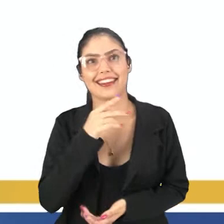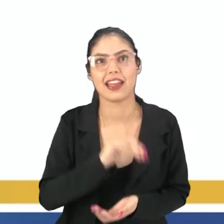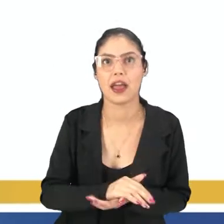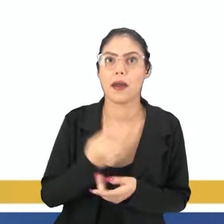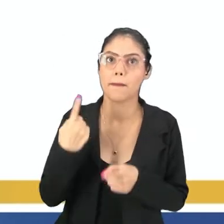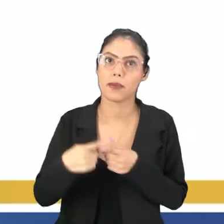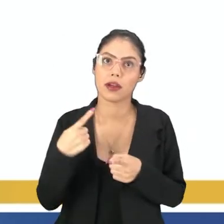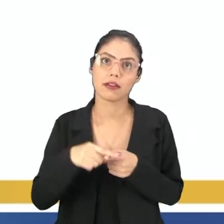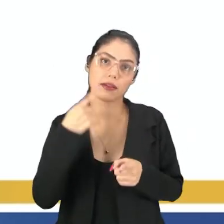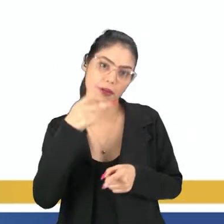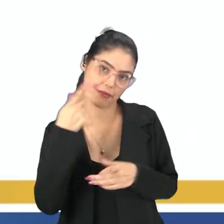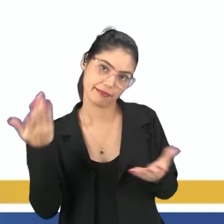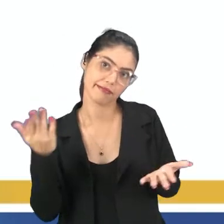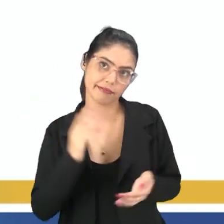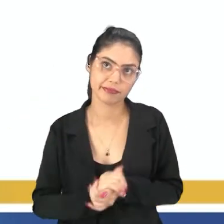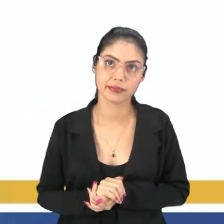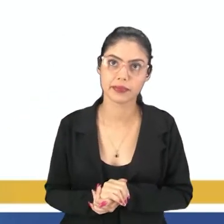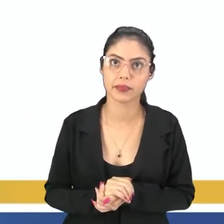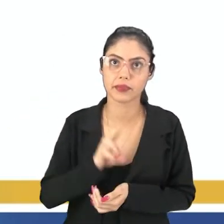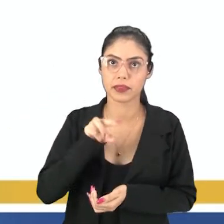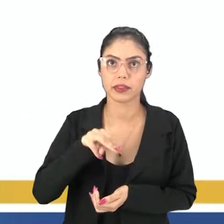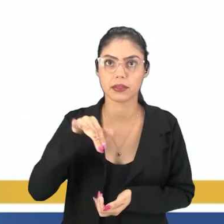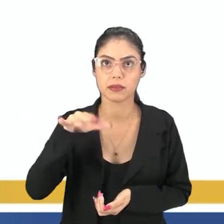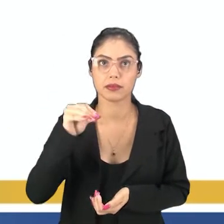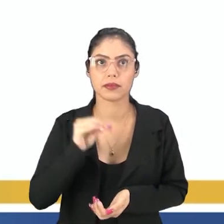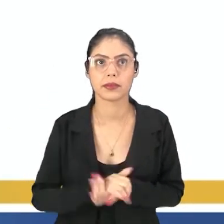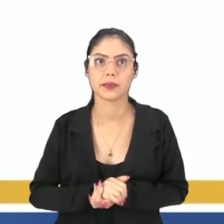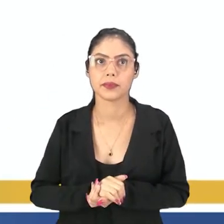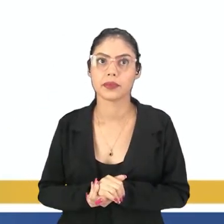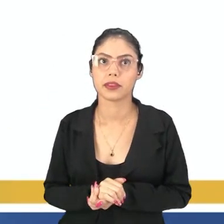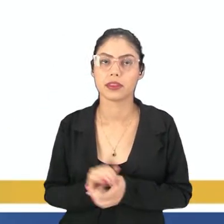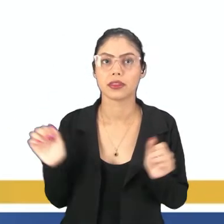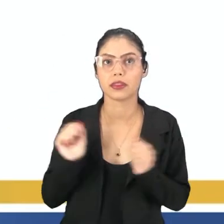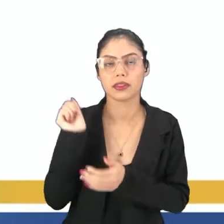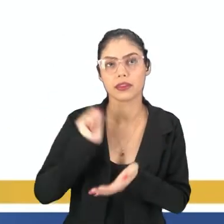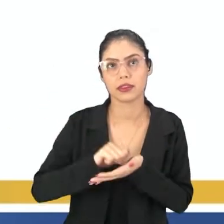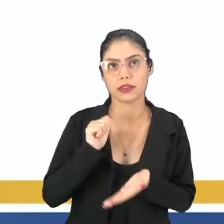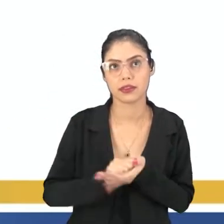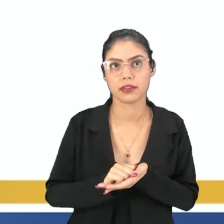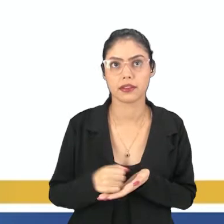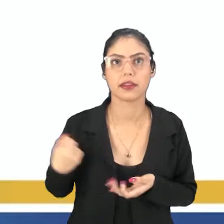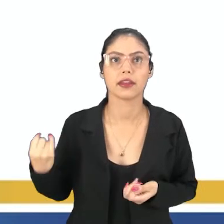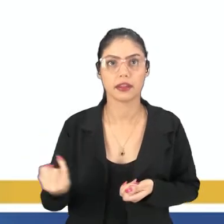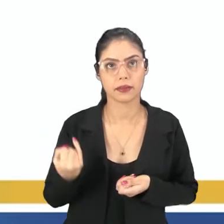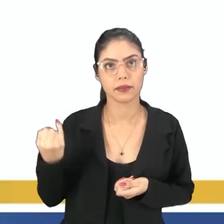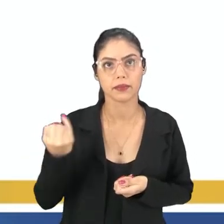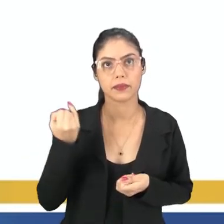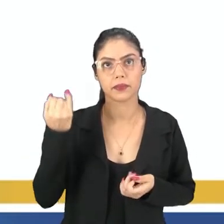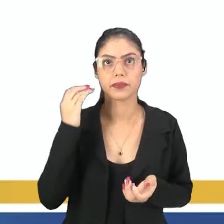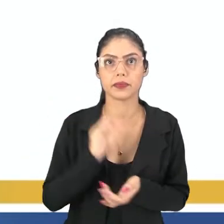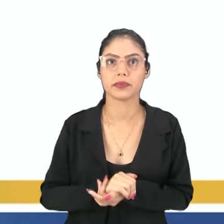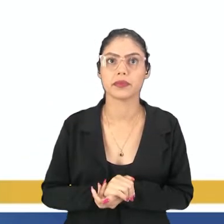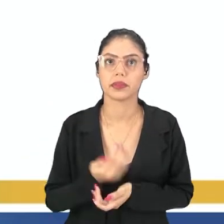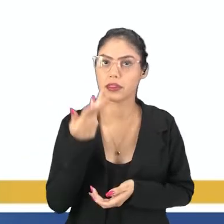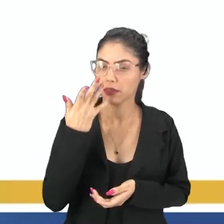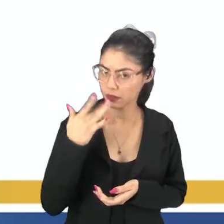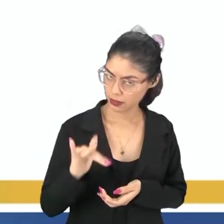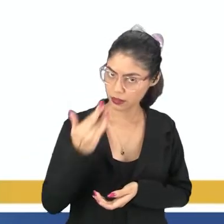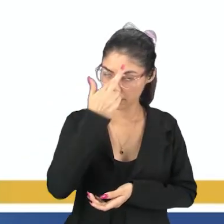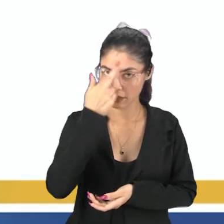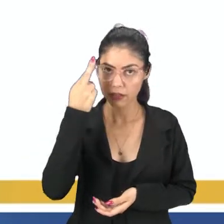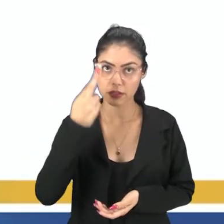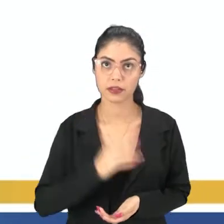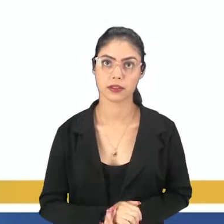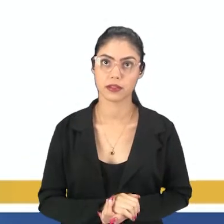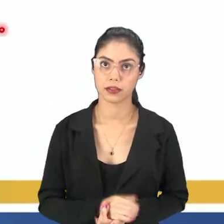causa do meu sotaque de mineiro da roça. Adoro escrever, especialmente histórias